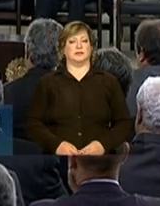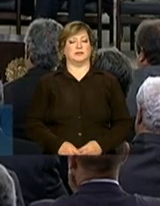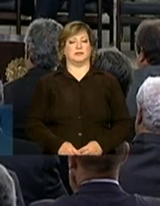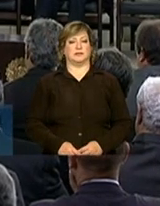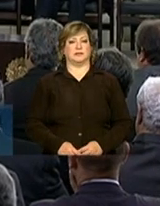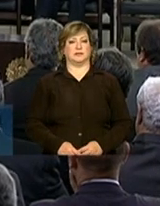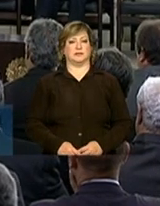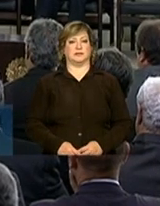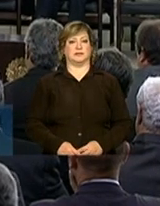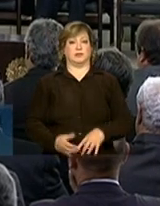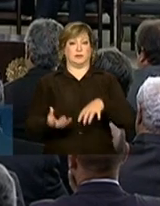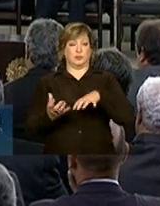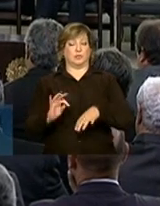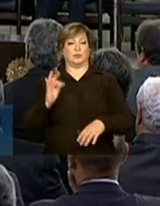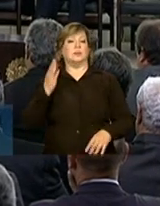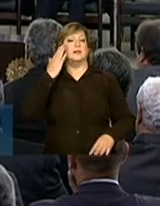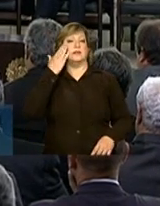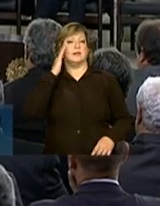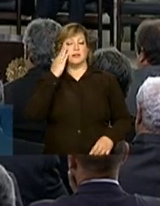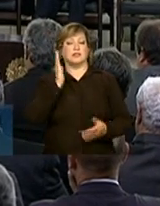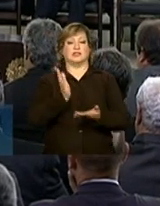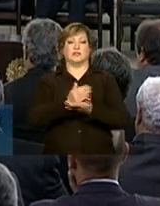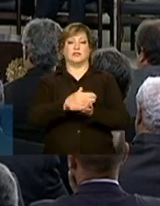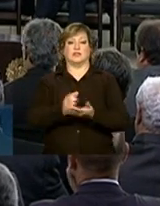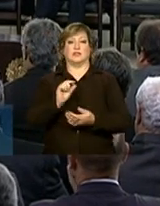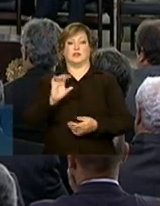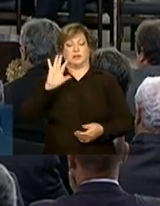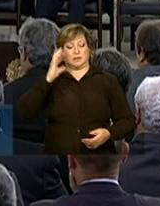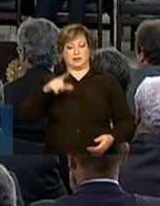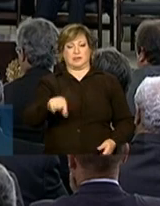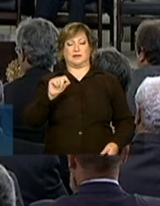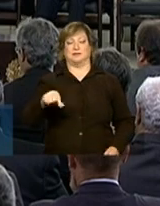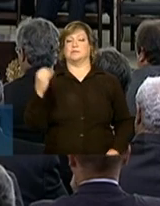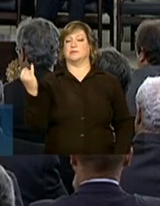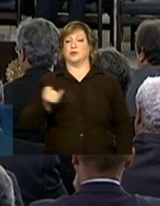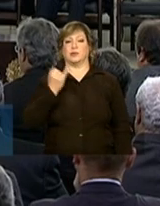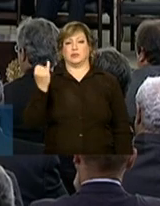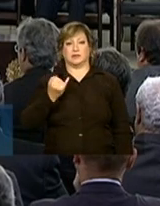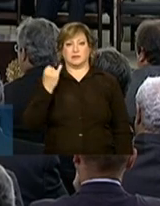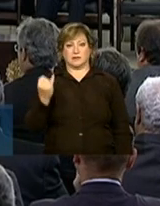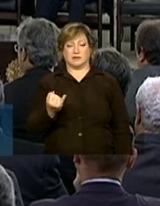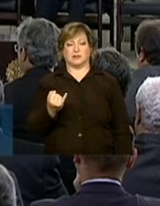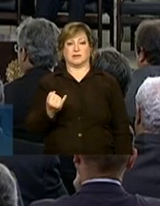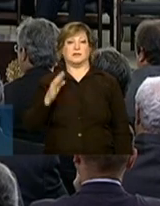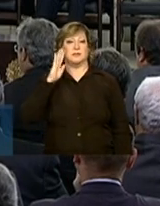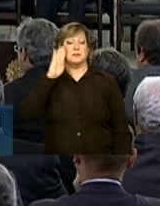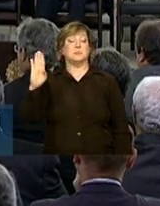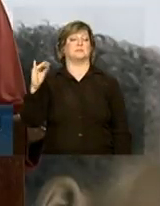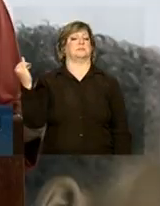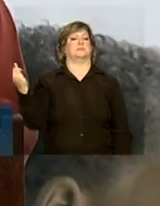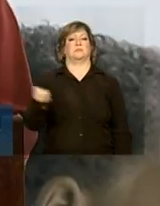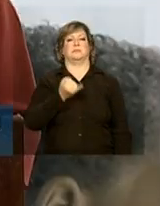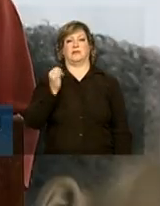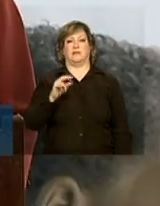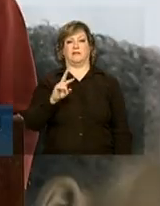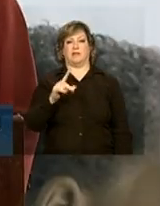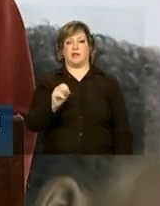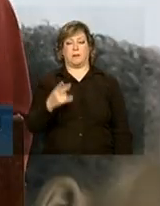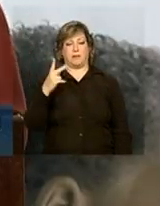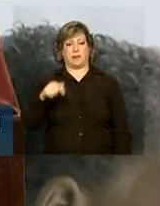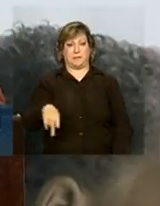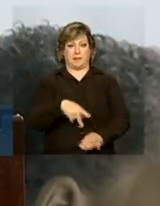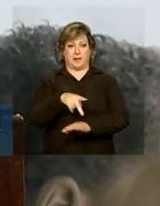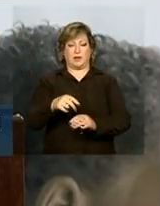de compartilhar decisões que são cruciais, que são importantes para o país,